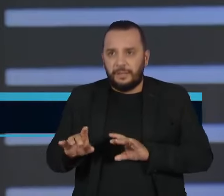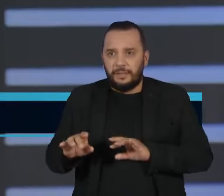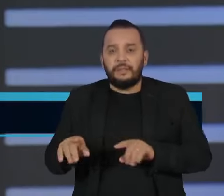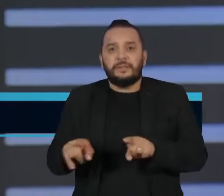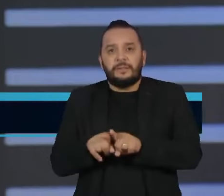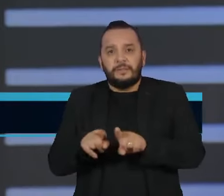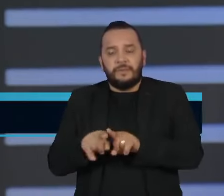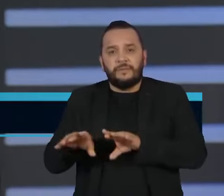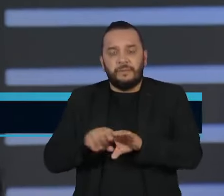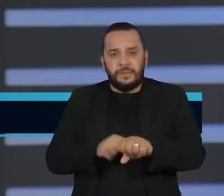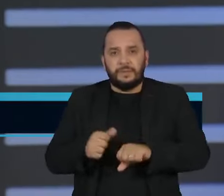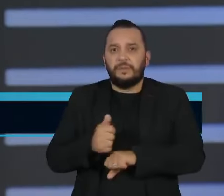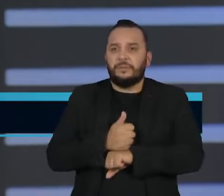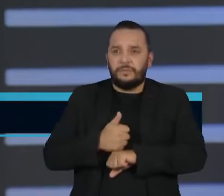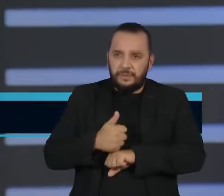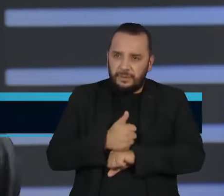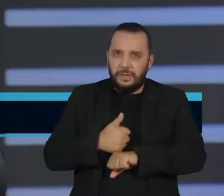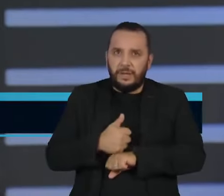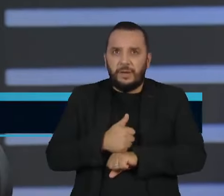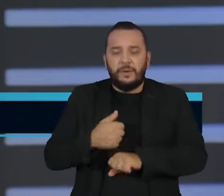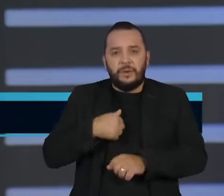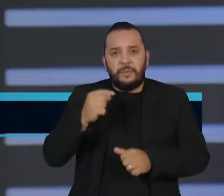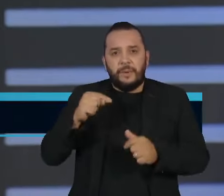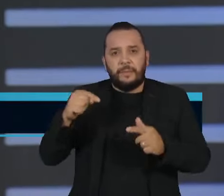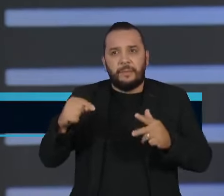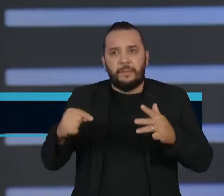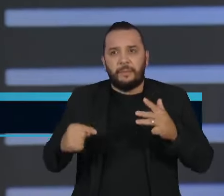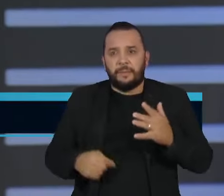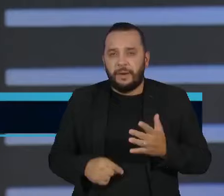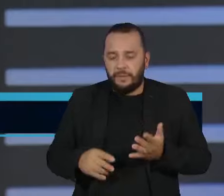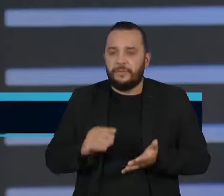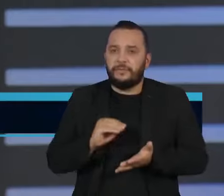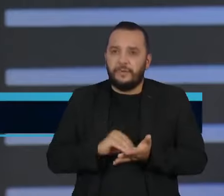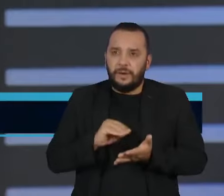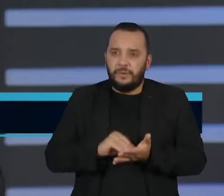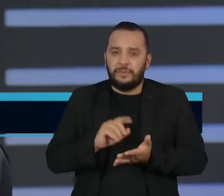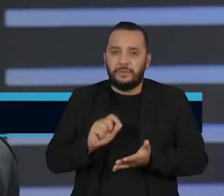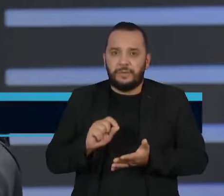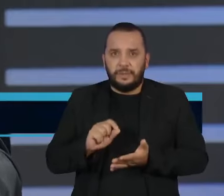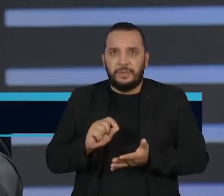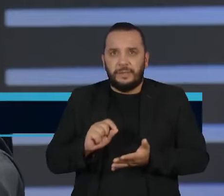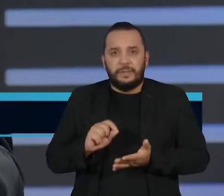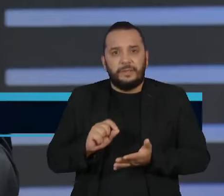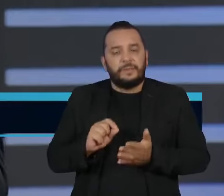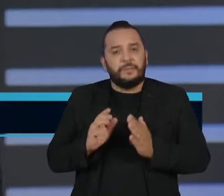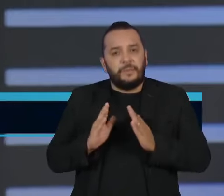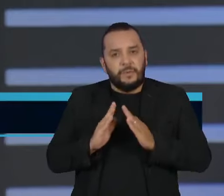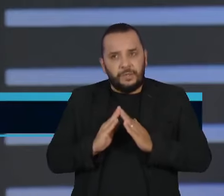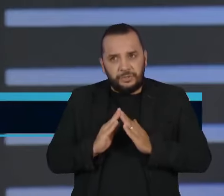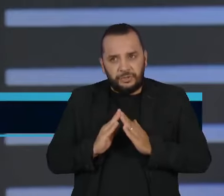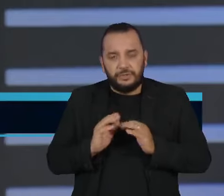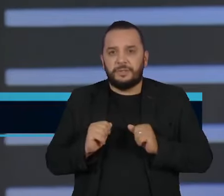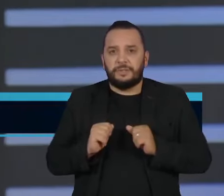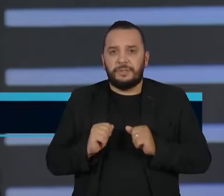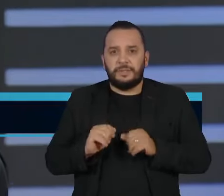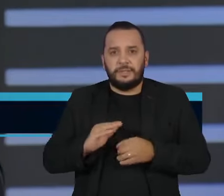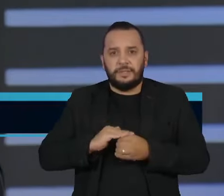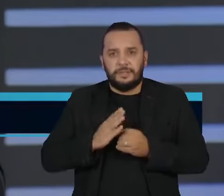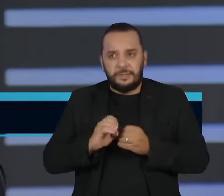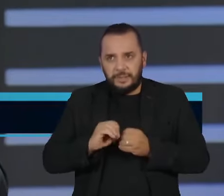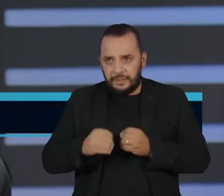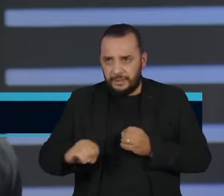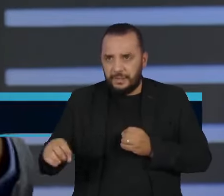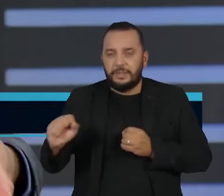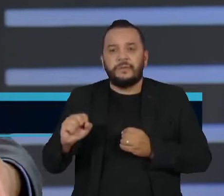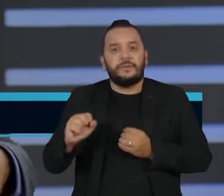formação profissionalizante e uma série de outros elementos. Falta básico de moradia, falta básico de saneamento básico,